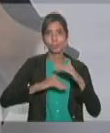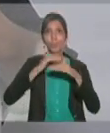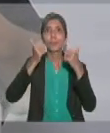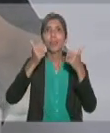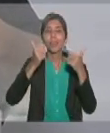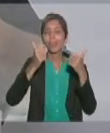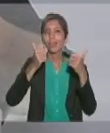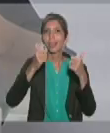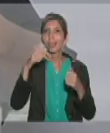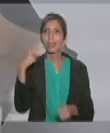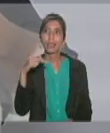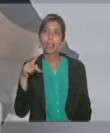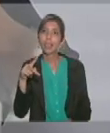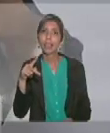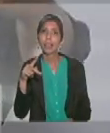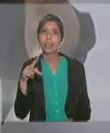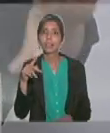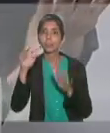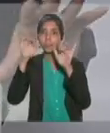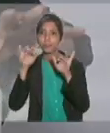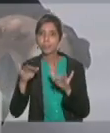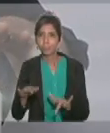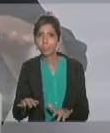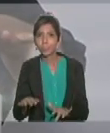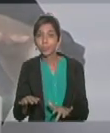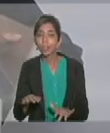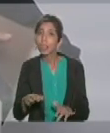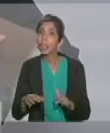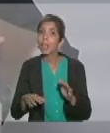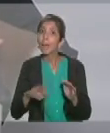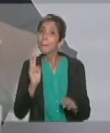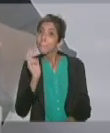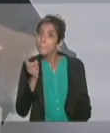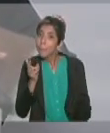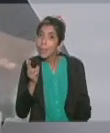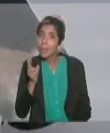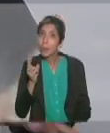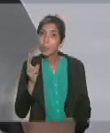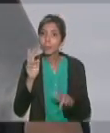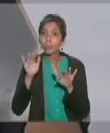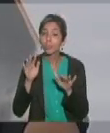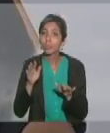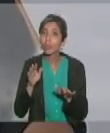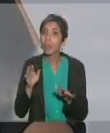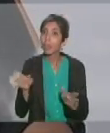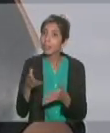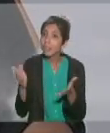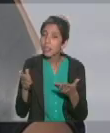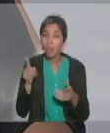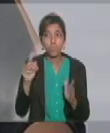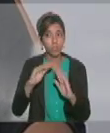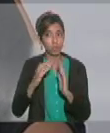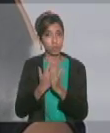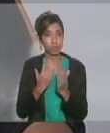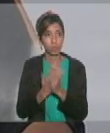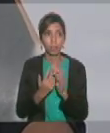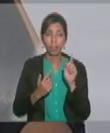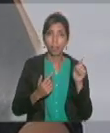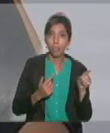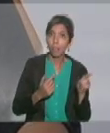está lá, sei lá, na trilha tal. E aí a própria plataforma vai guiando ele. Você precisa estudar mais